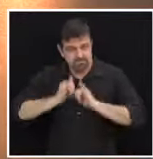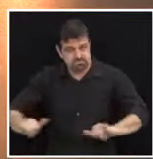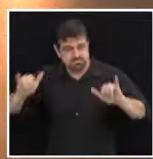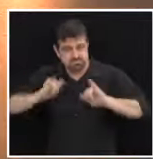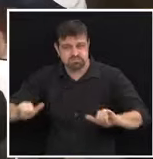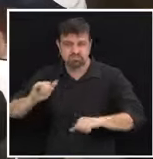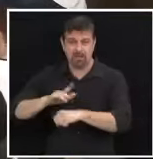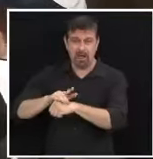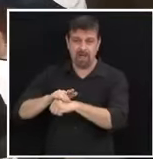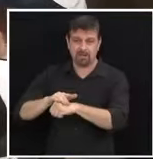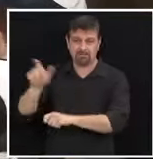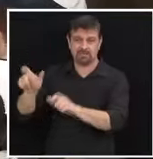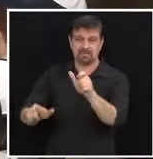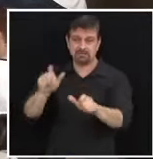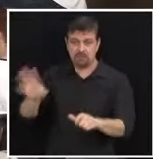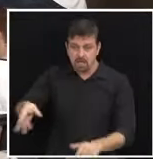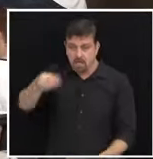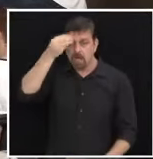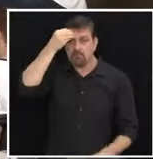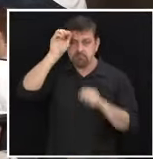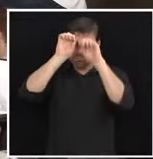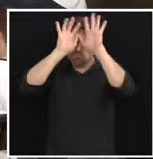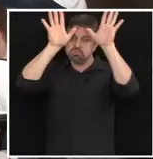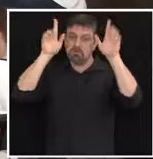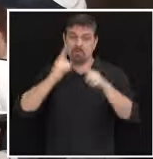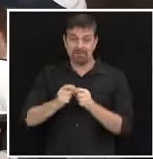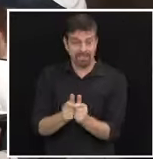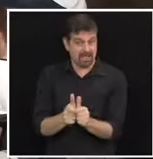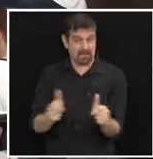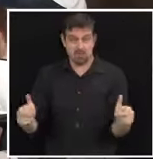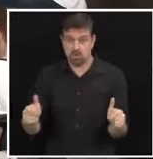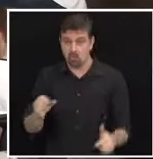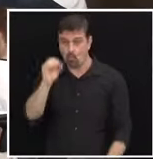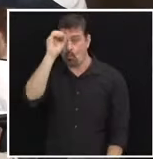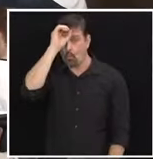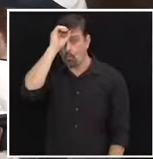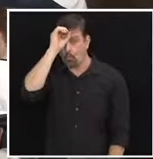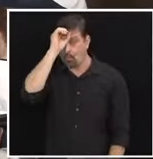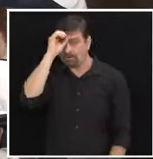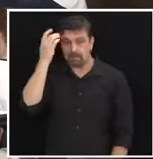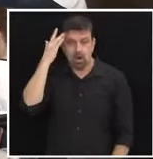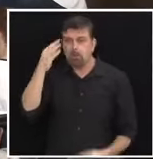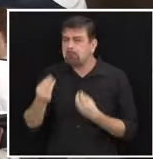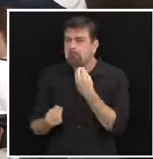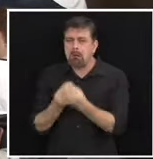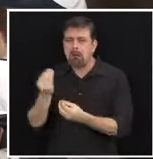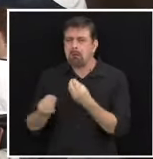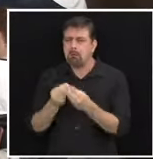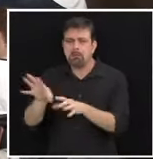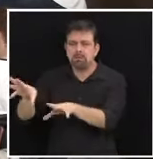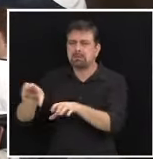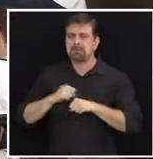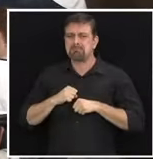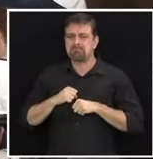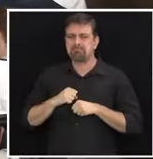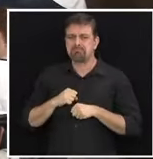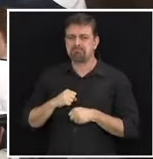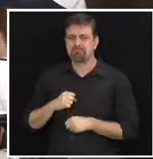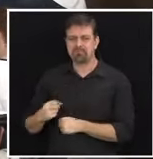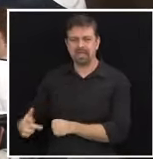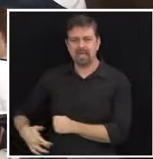da doença, porque muitos não sabem os meios de transmissão. Então, isso afeta muito. O